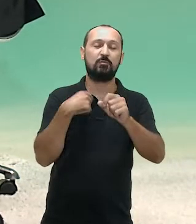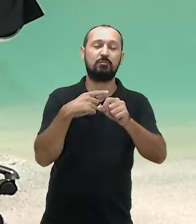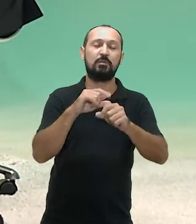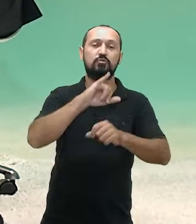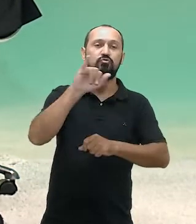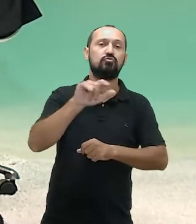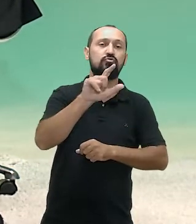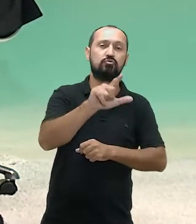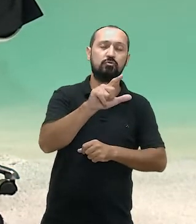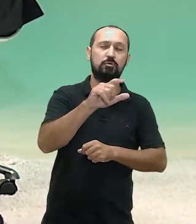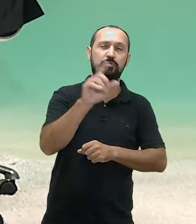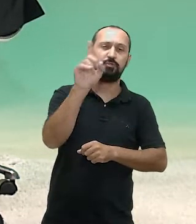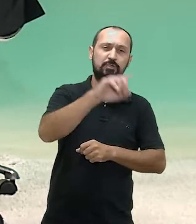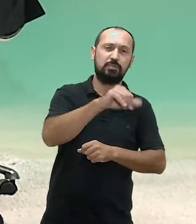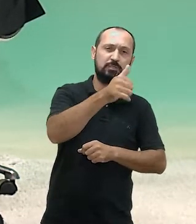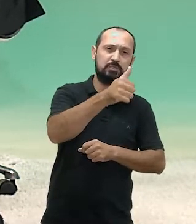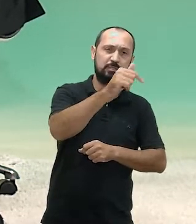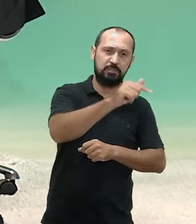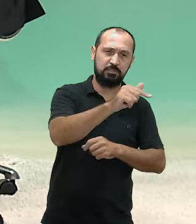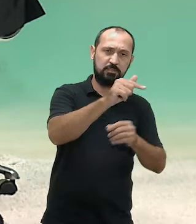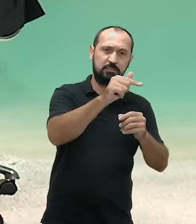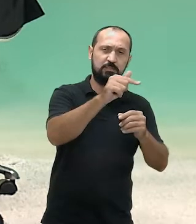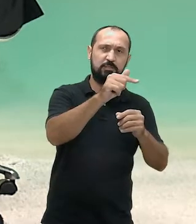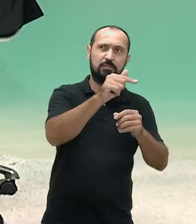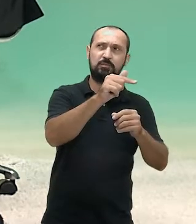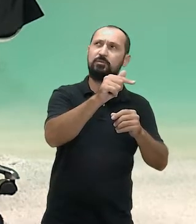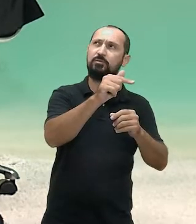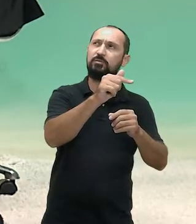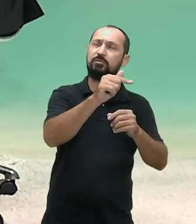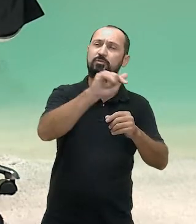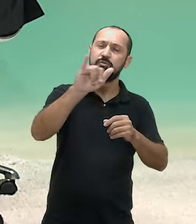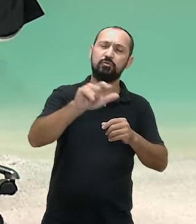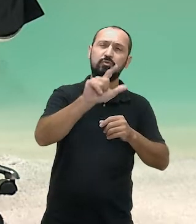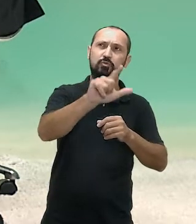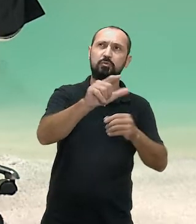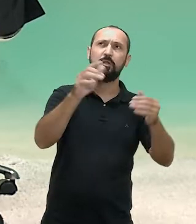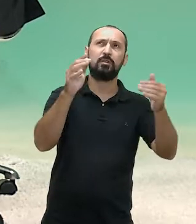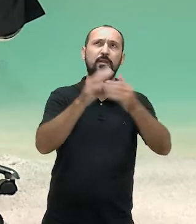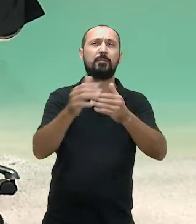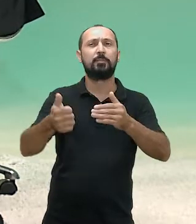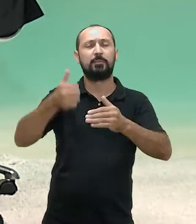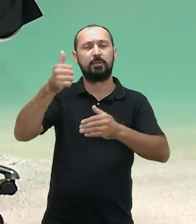ano, de 17 de julho a 1º de agosto.